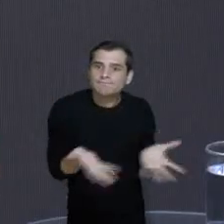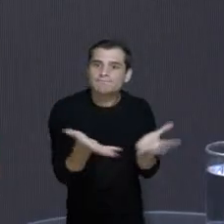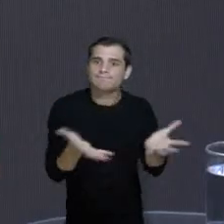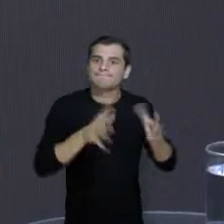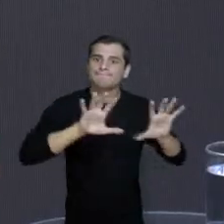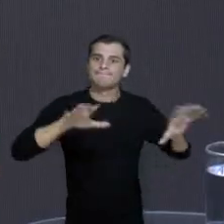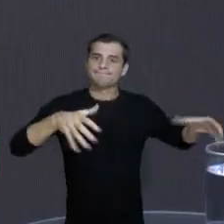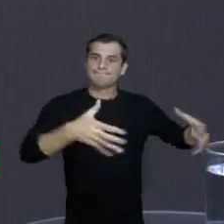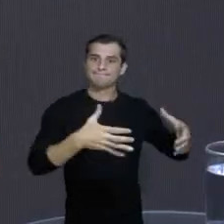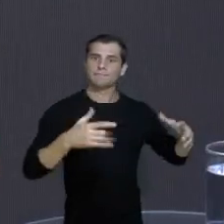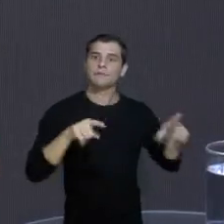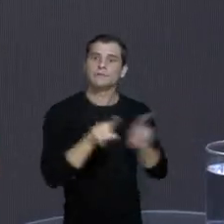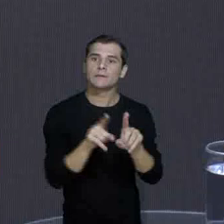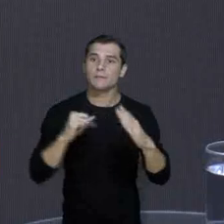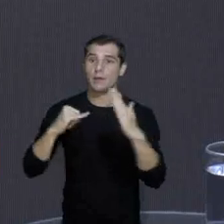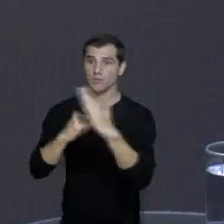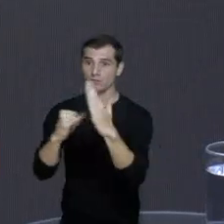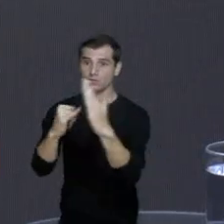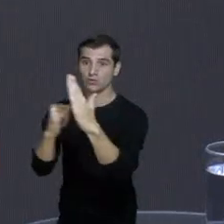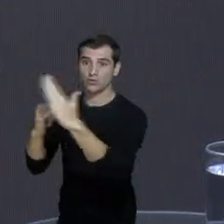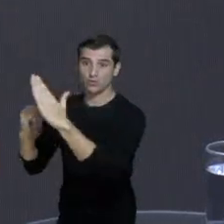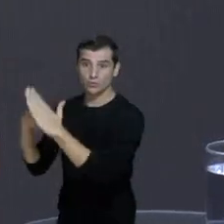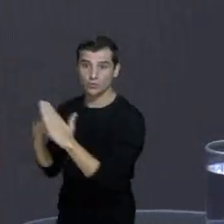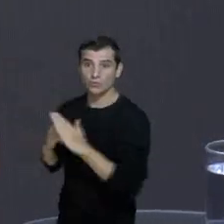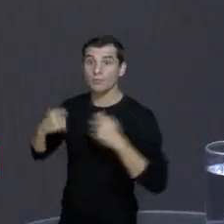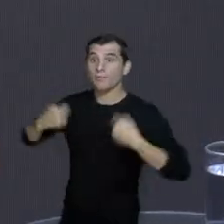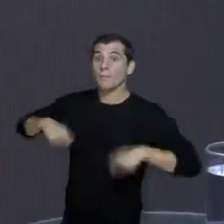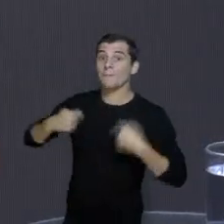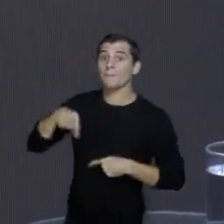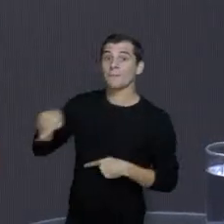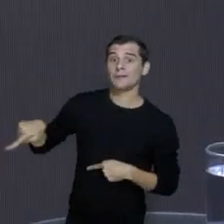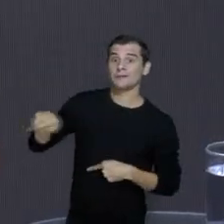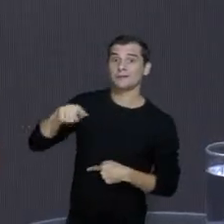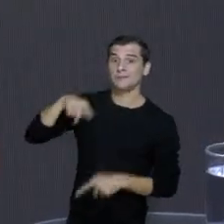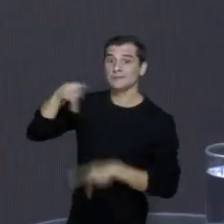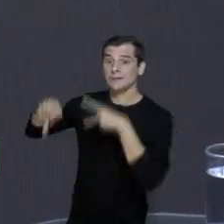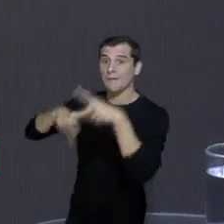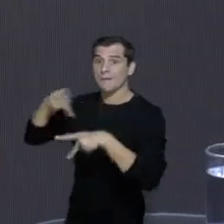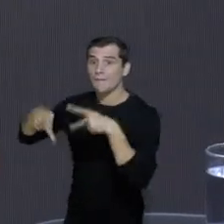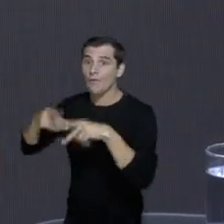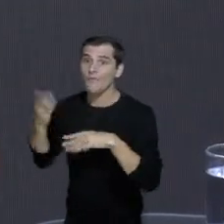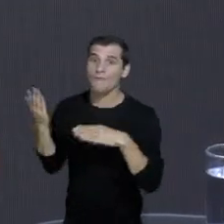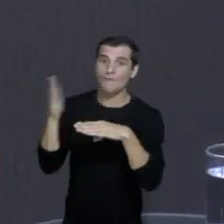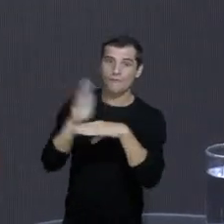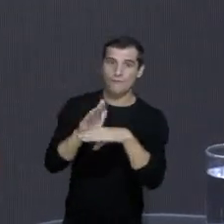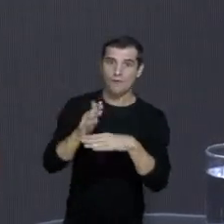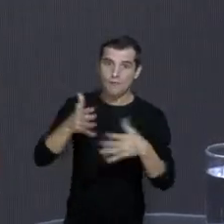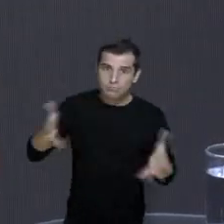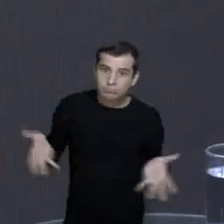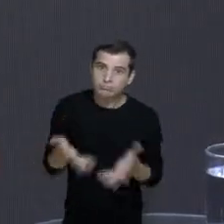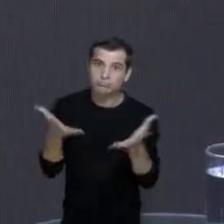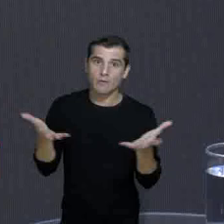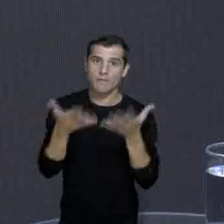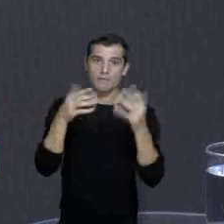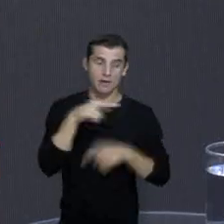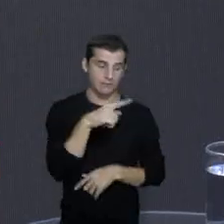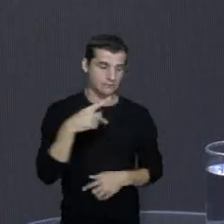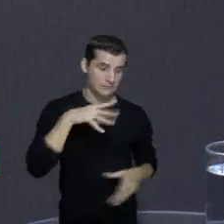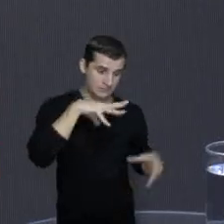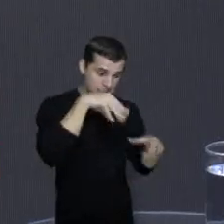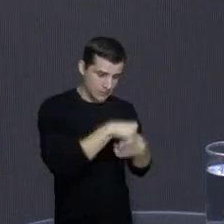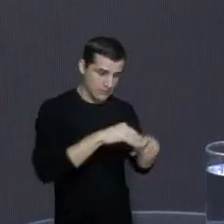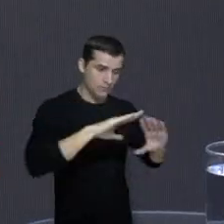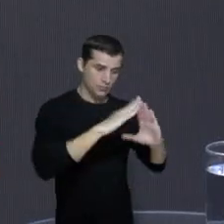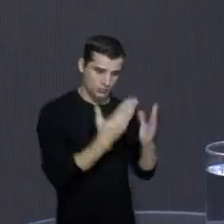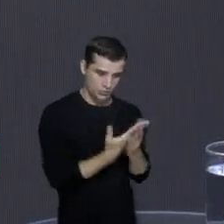e nós precisamos é do Povo das pessoas né a partir do do das da da escola da educação mas da sociedade